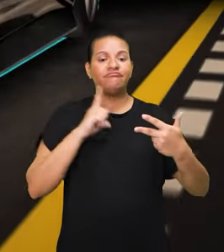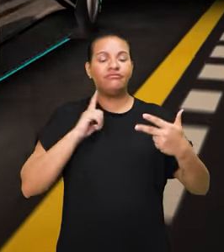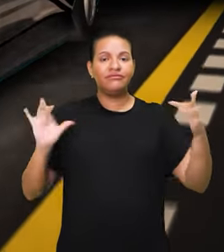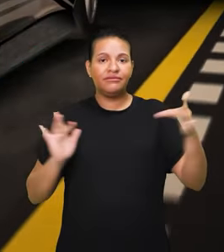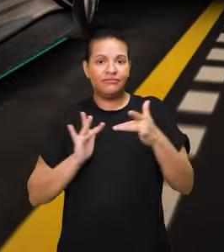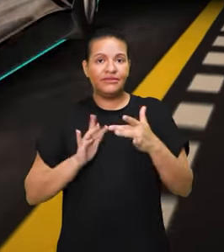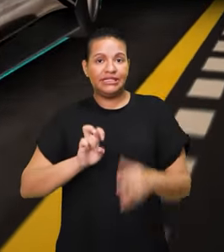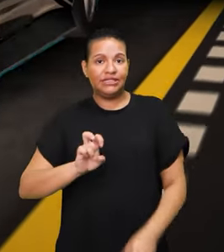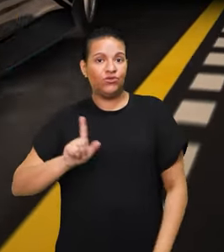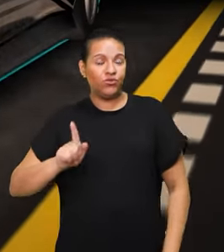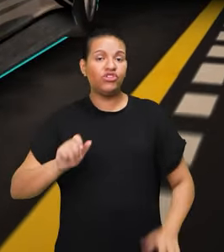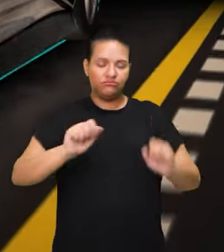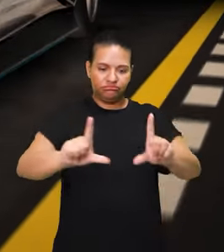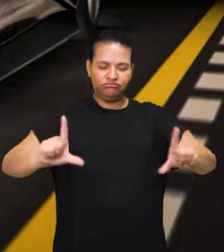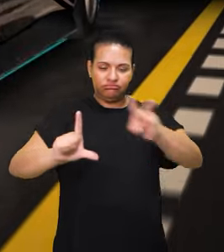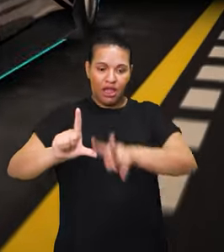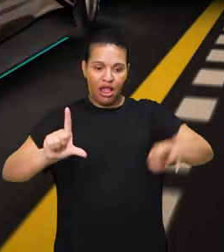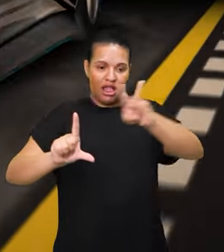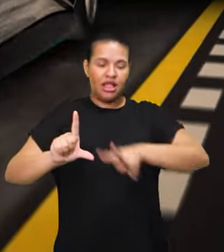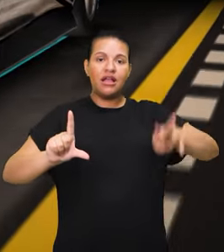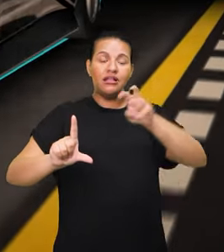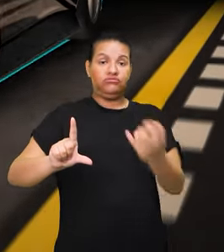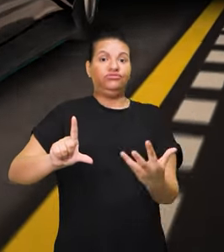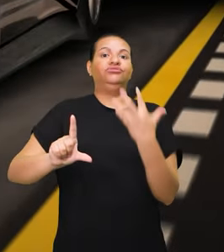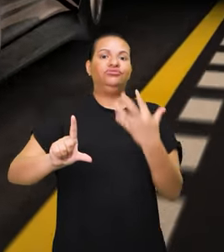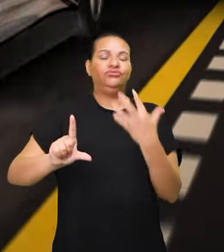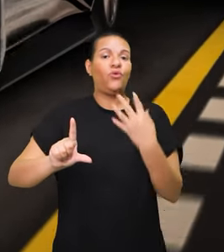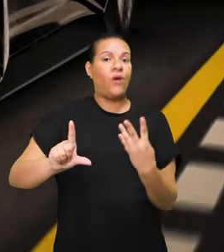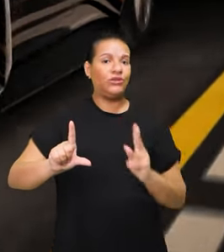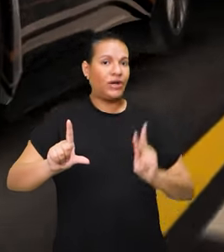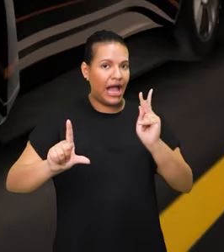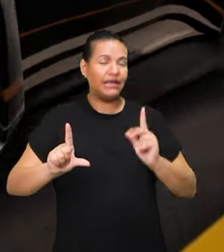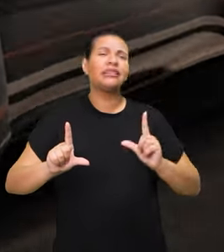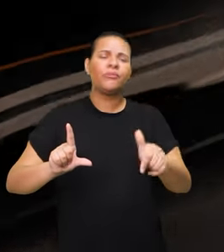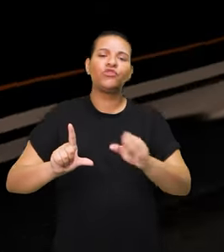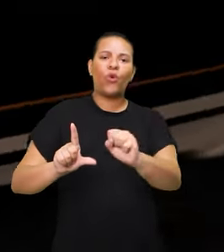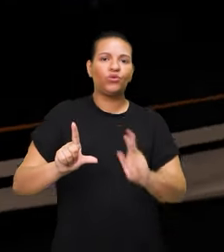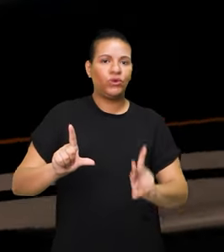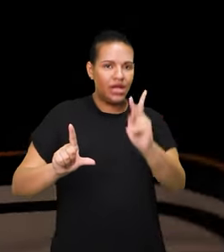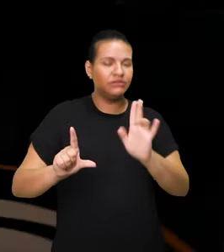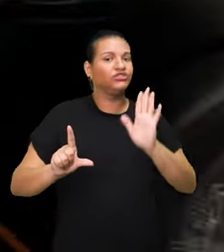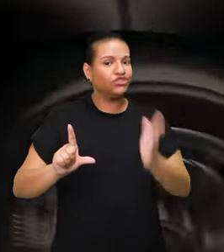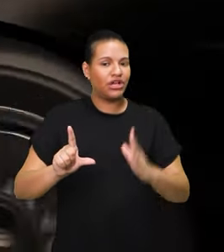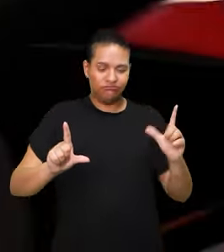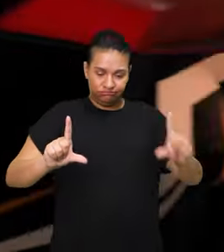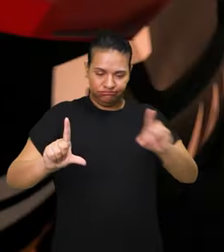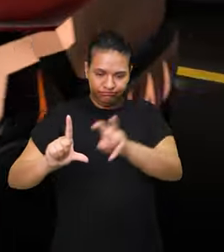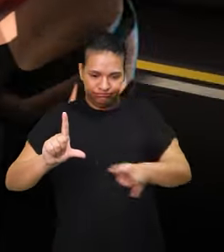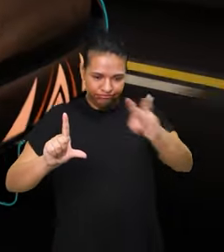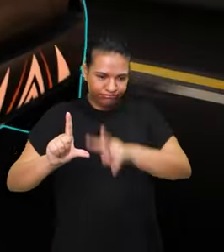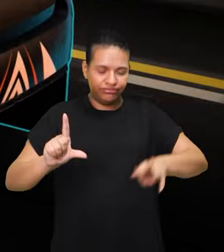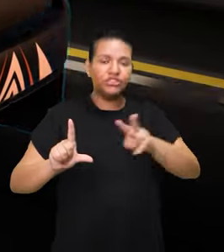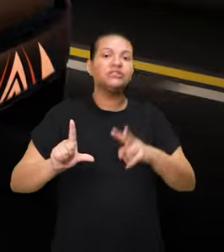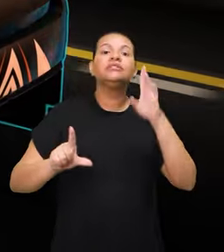câmera conectada né com uma ilustração animada de um carro preto em uma pista de corrida carro e a partir do momento que você tem